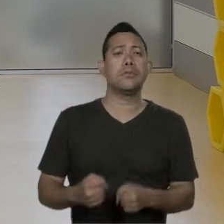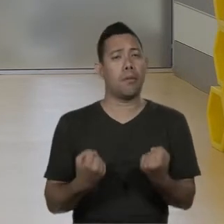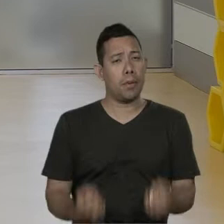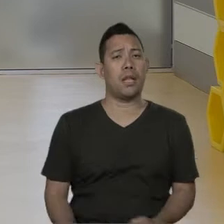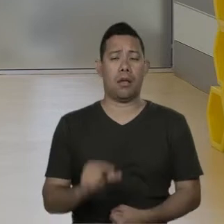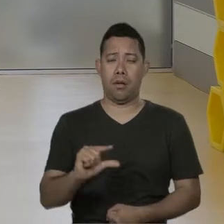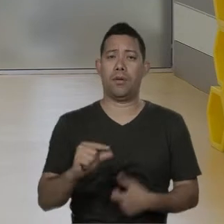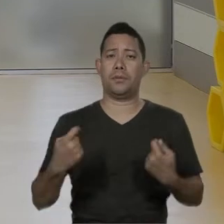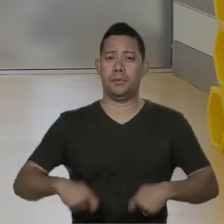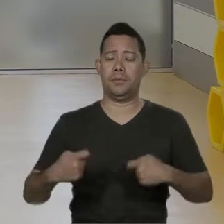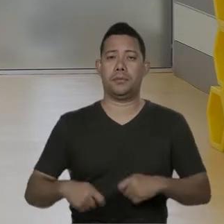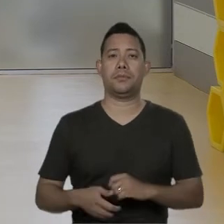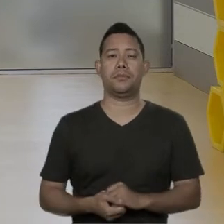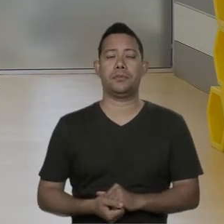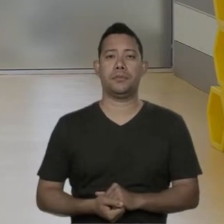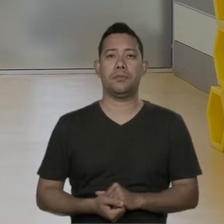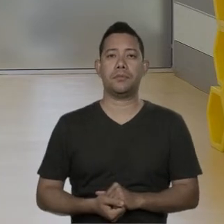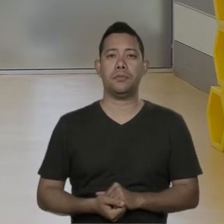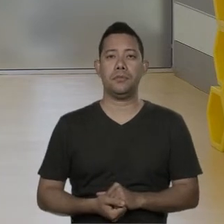com resistência.